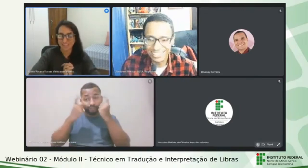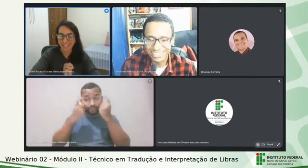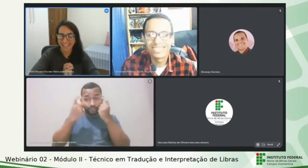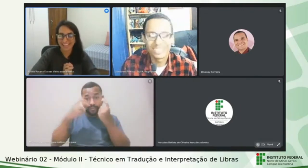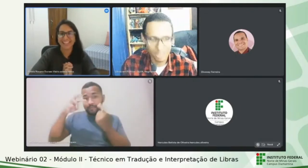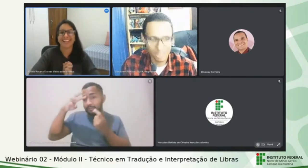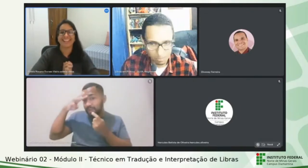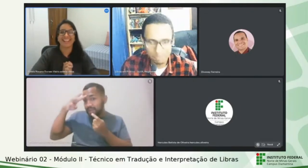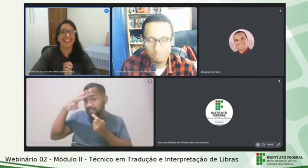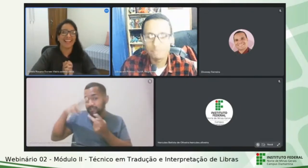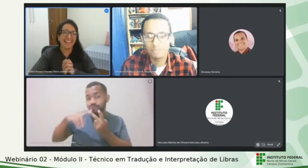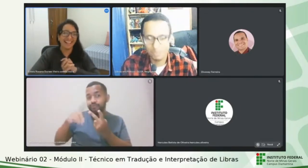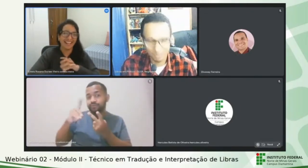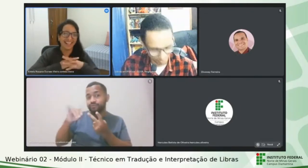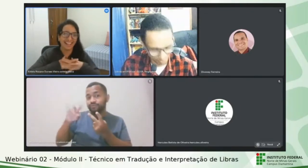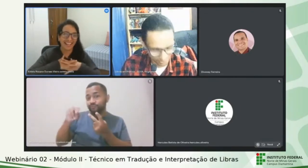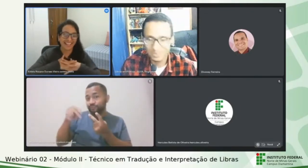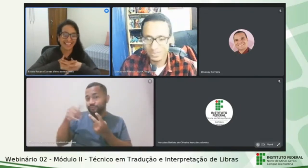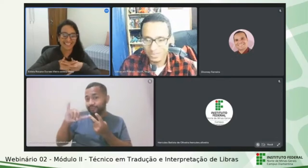com o Divonei.